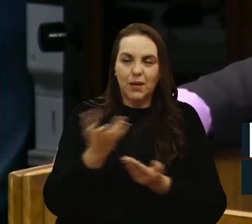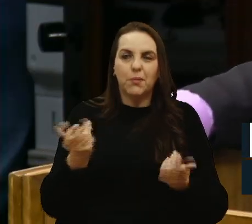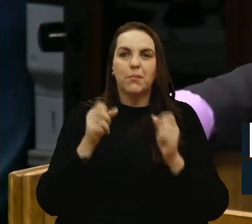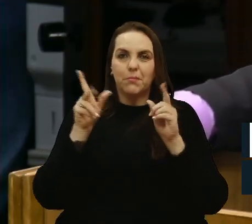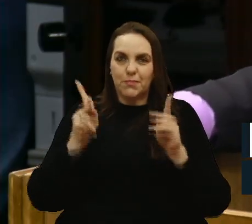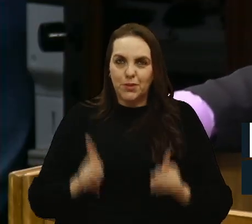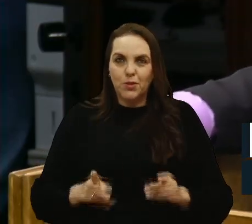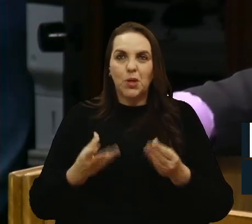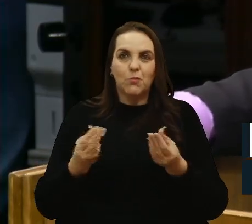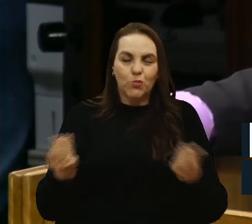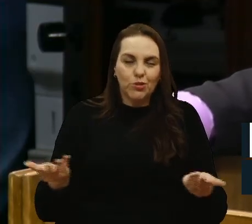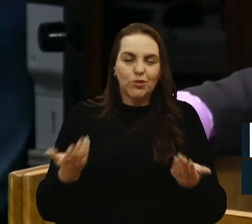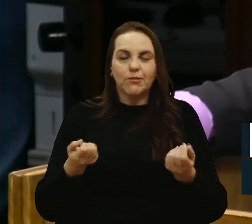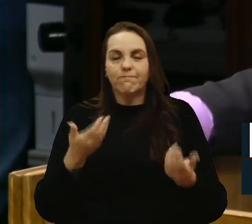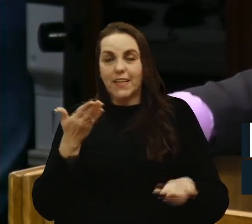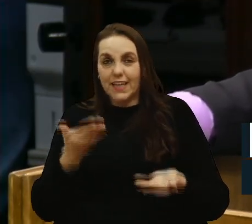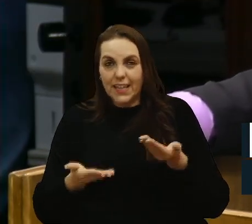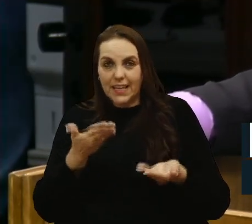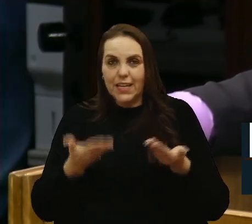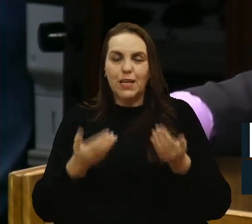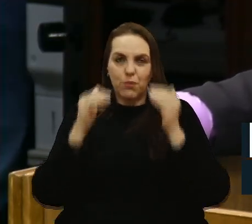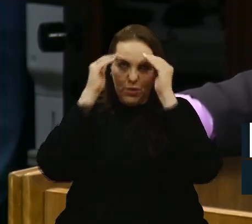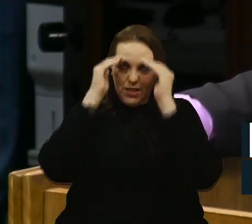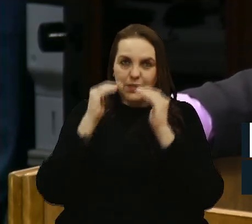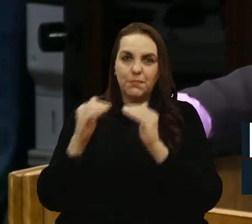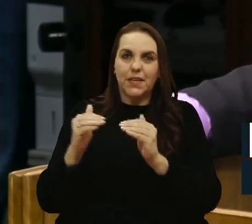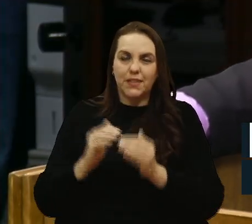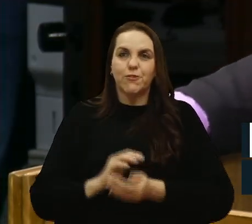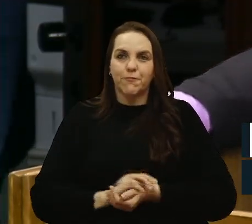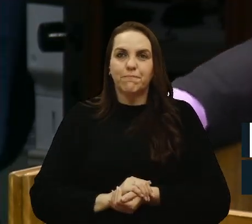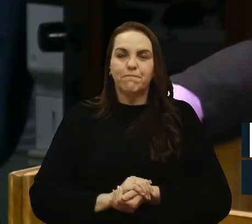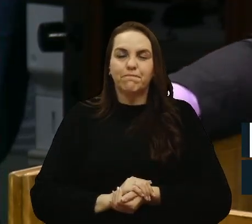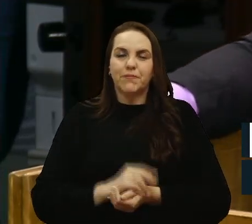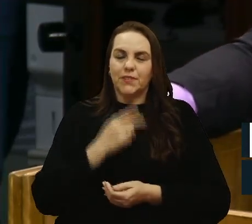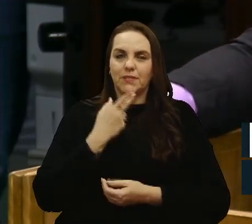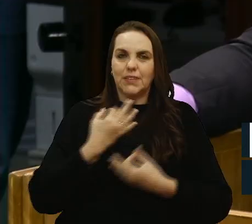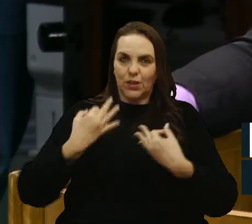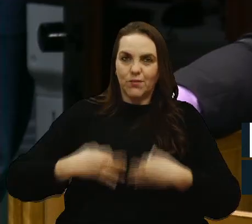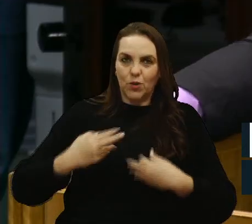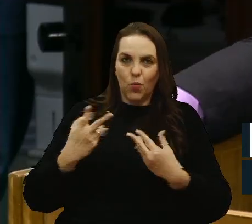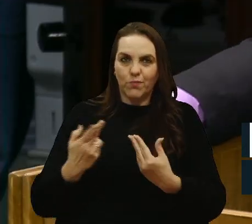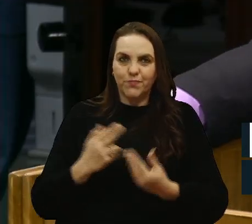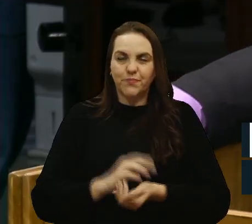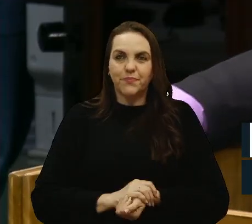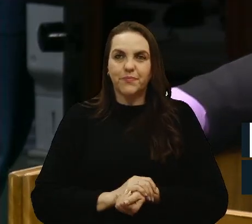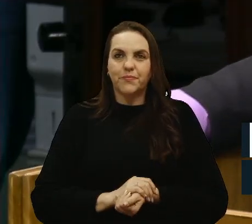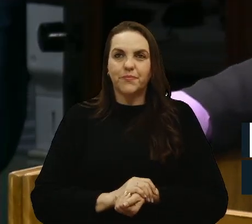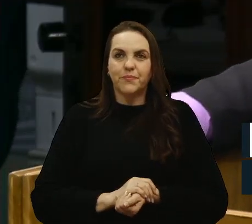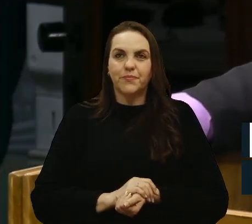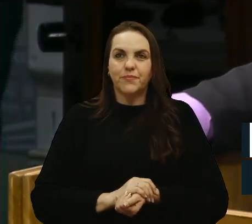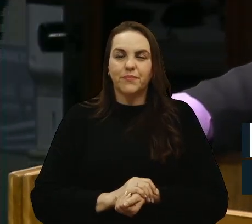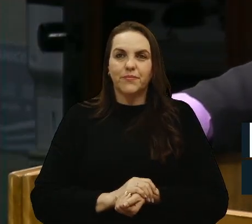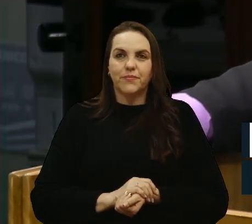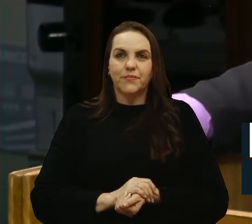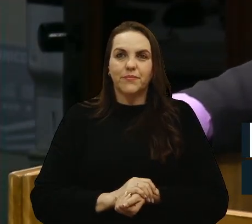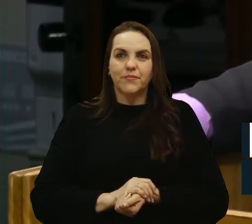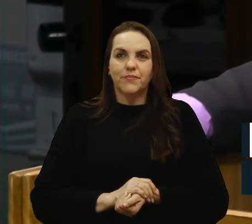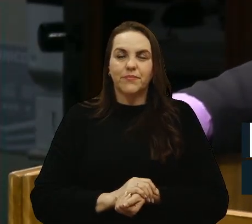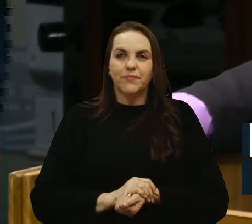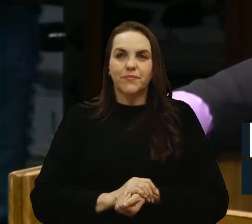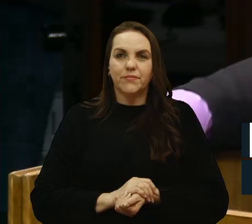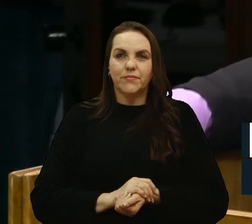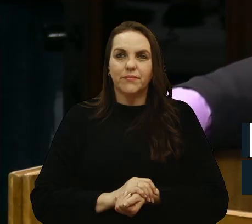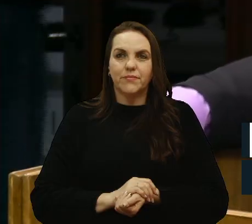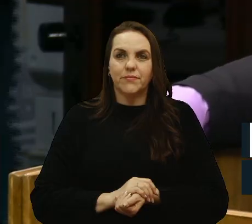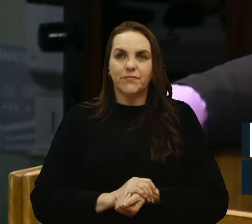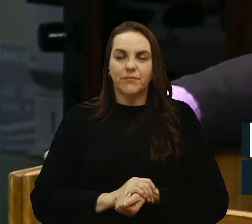muito ponderada e respeitosa, e faço da mesma forma. E eu ouvia o presente